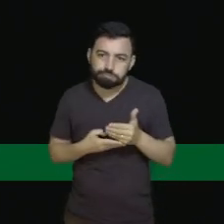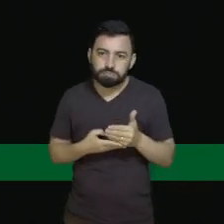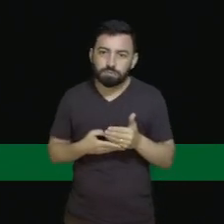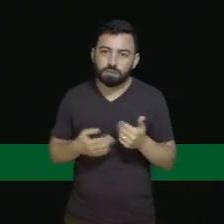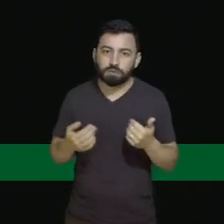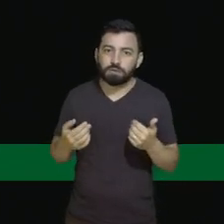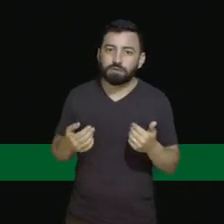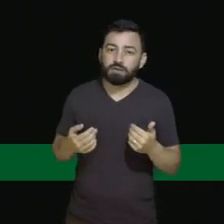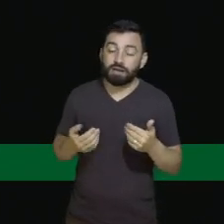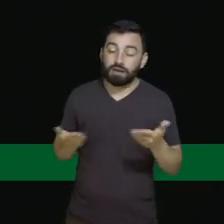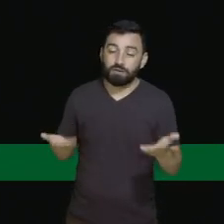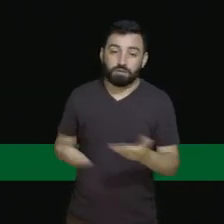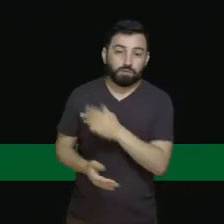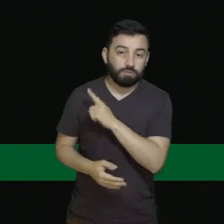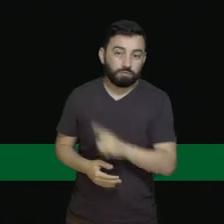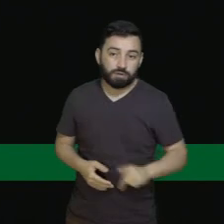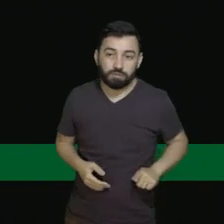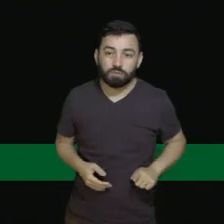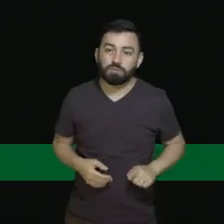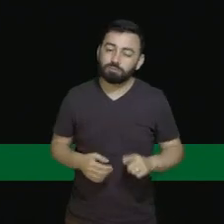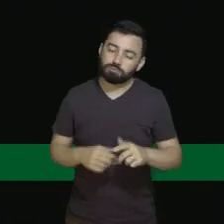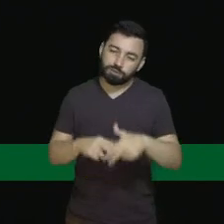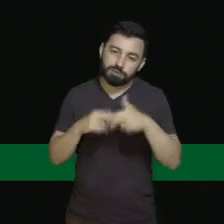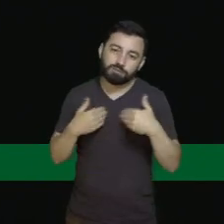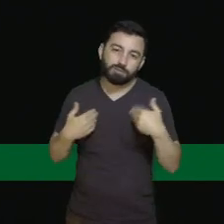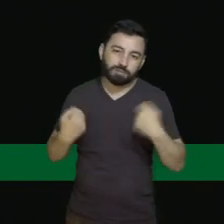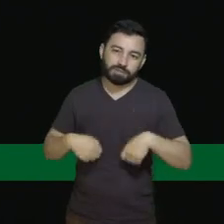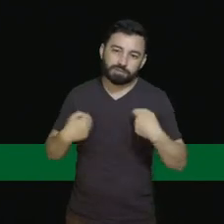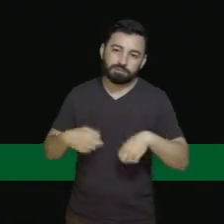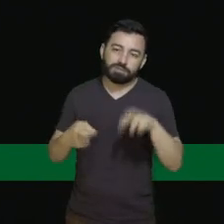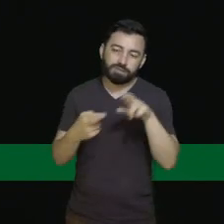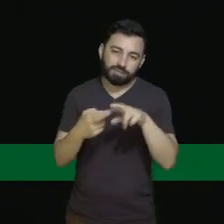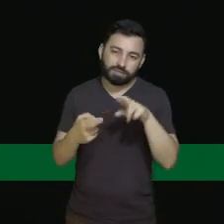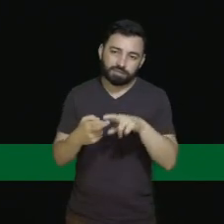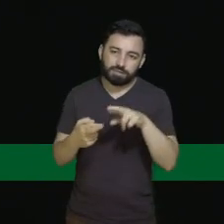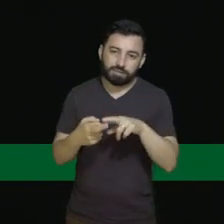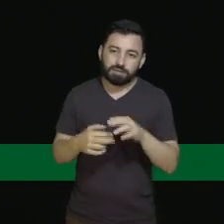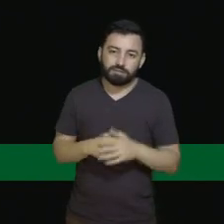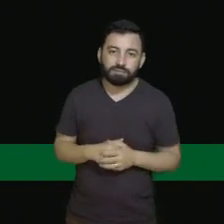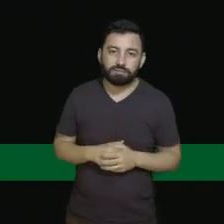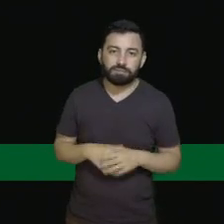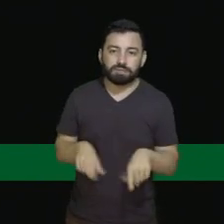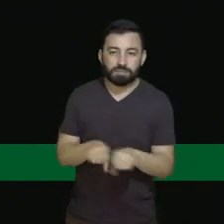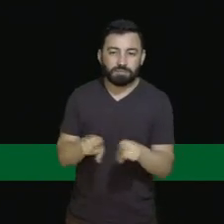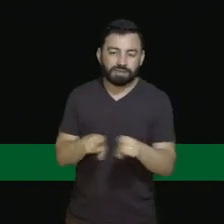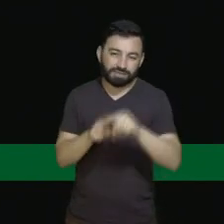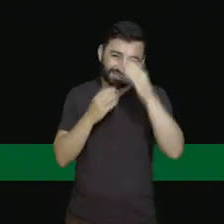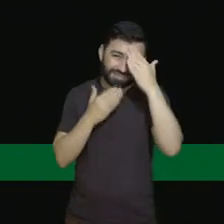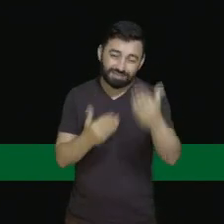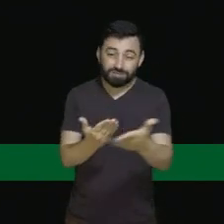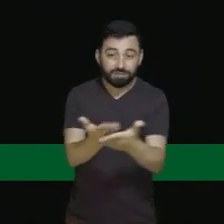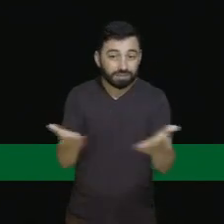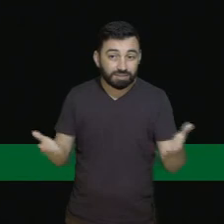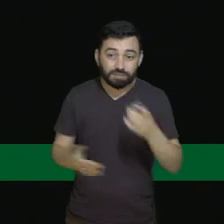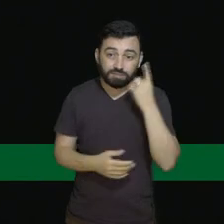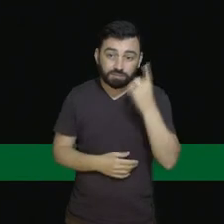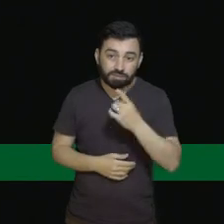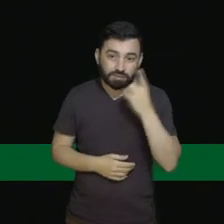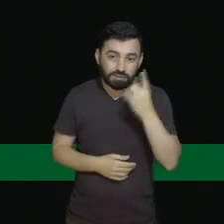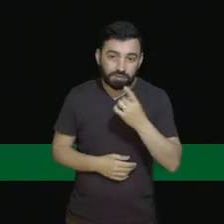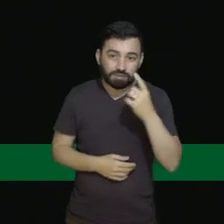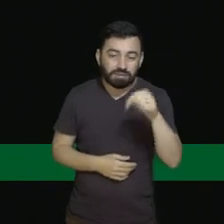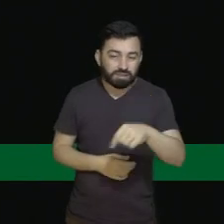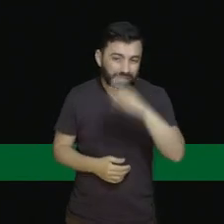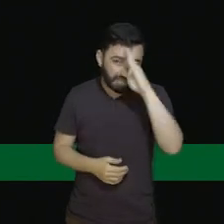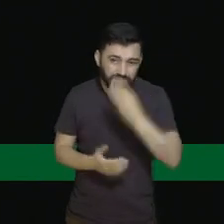o governador do Estado de Santa Catarina. Então eu preciso aqui referenciar tudo isso e também agradecer todos os deputados que sempre